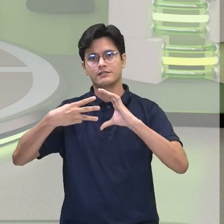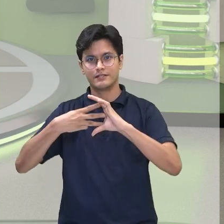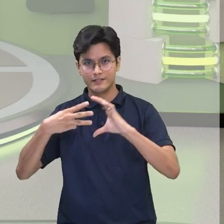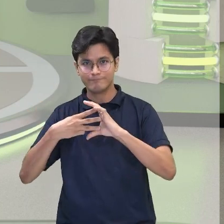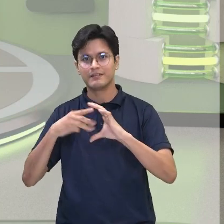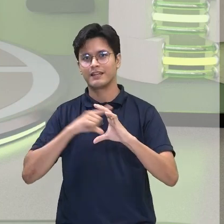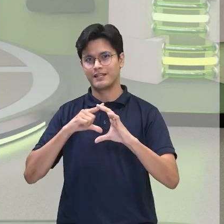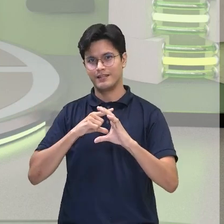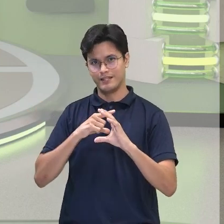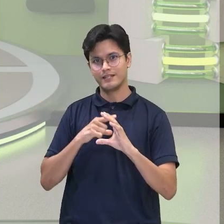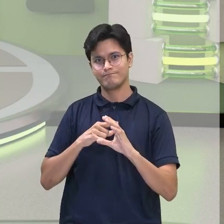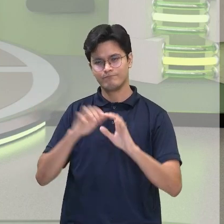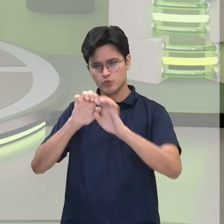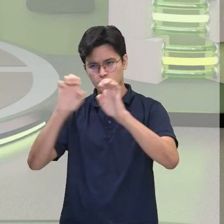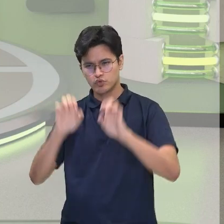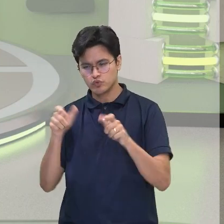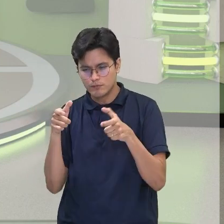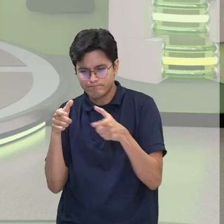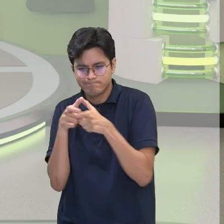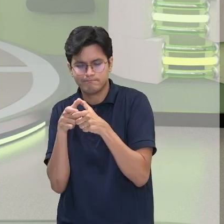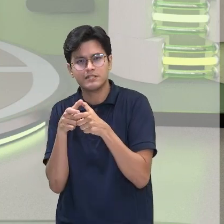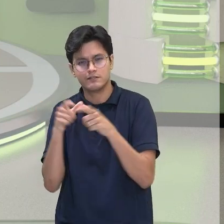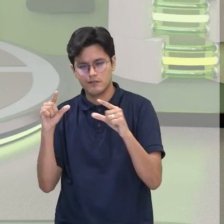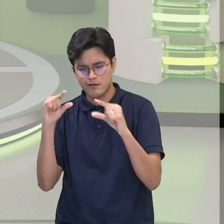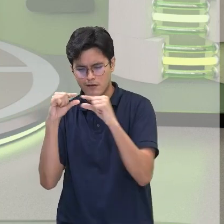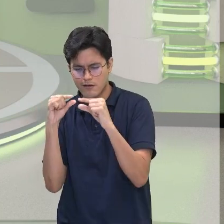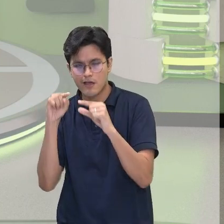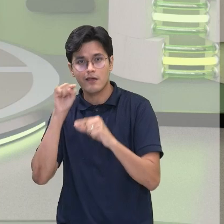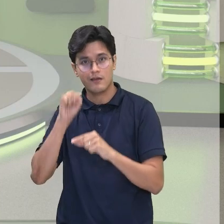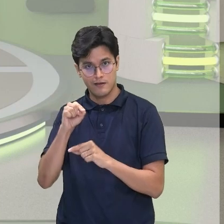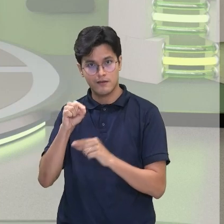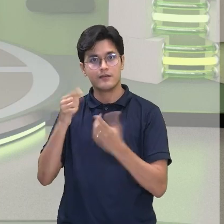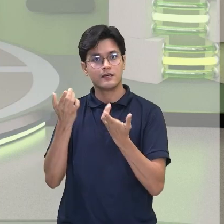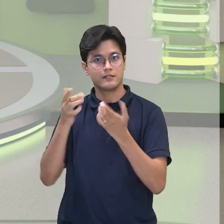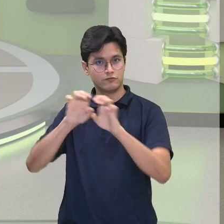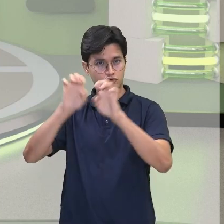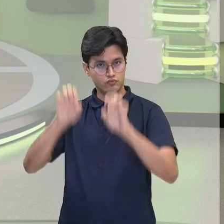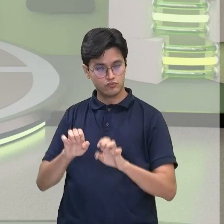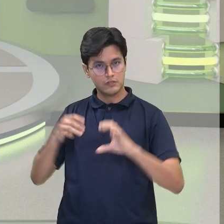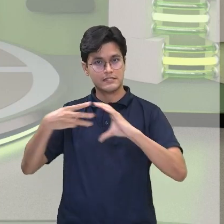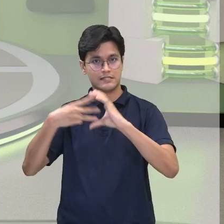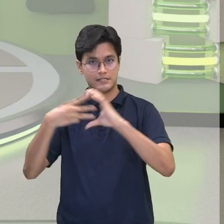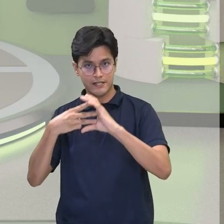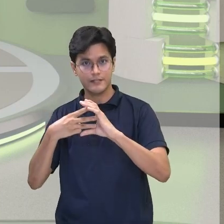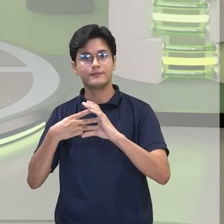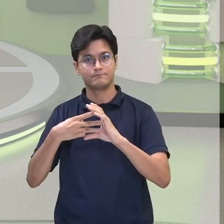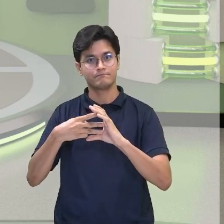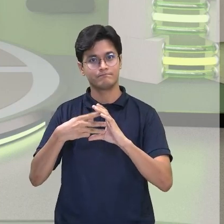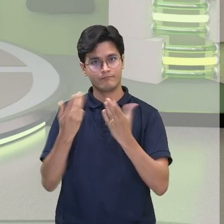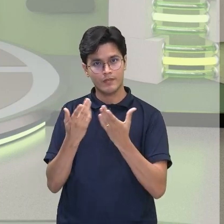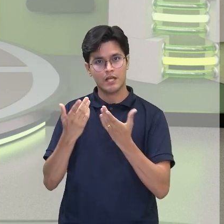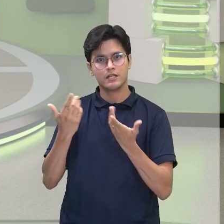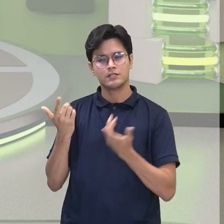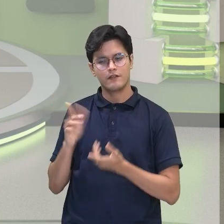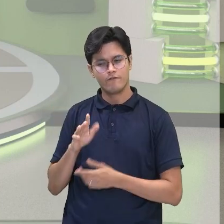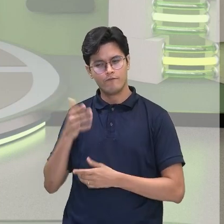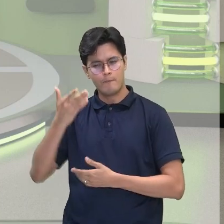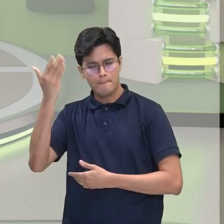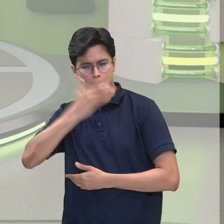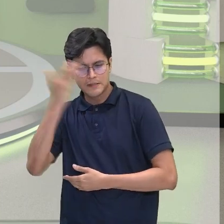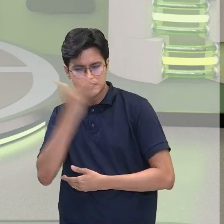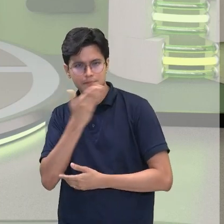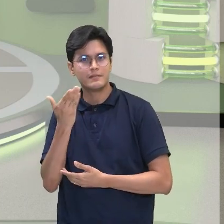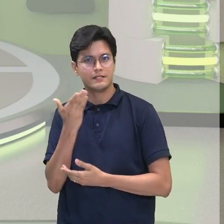pequena que é passada despercebida pela visão humana, mas que tem tanta importância dentro